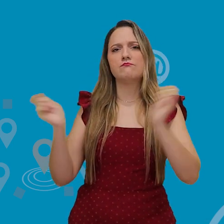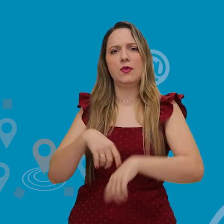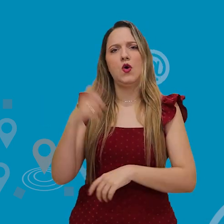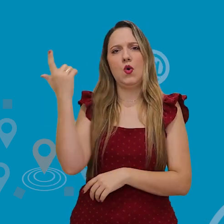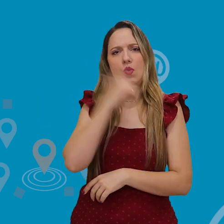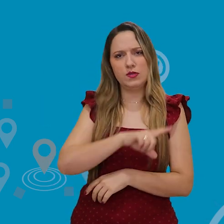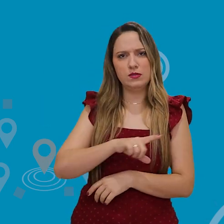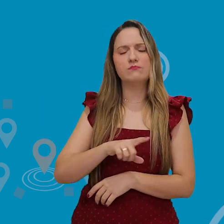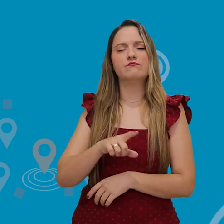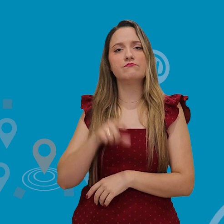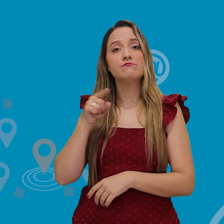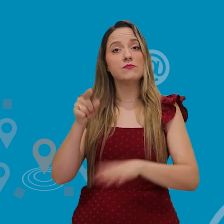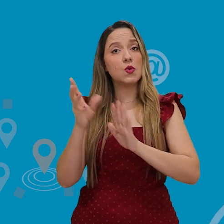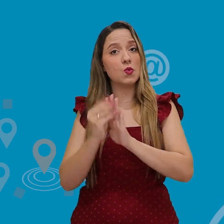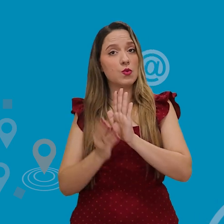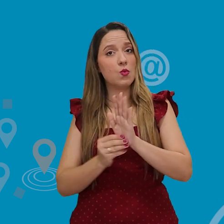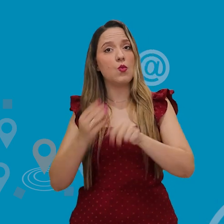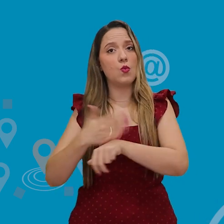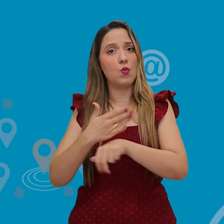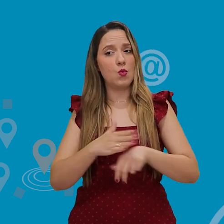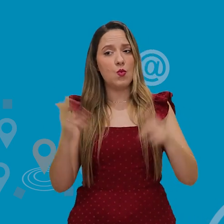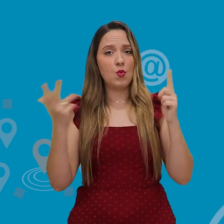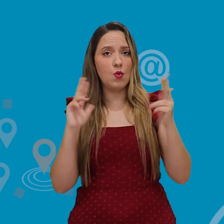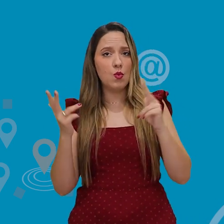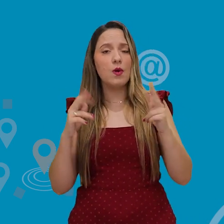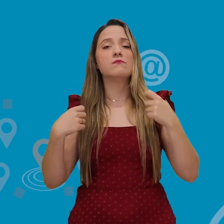da escola, né? É um conteúdo que requer um